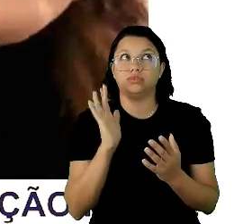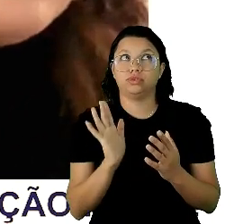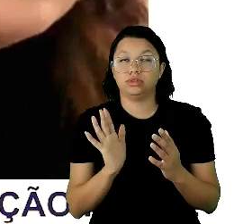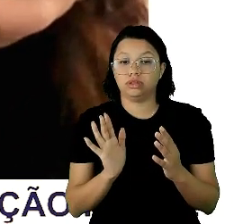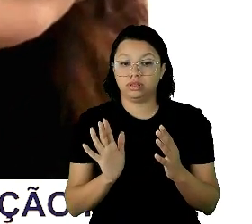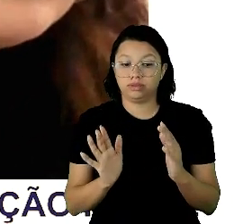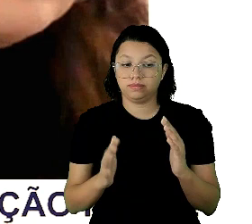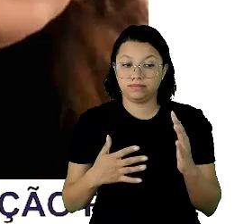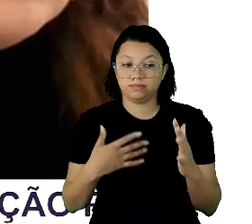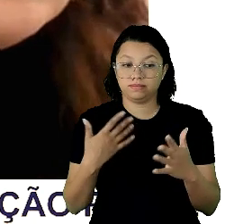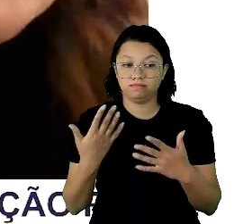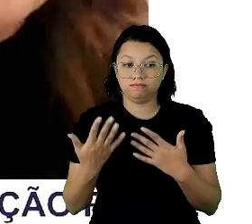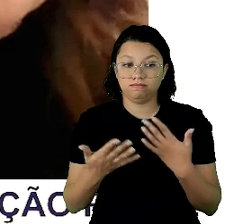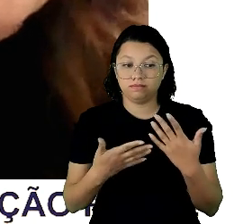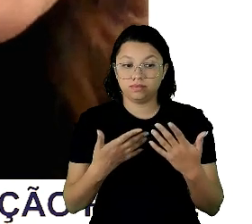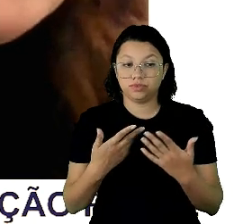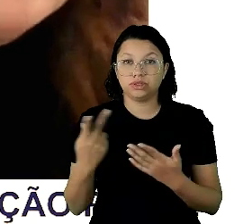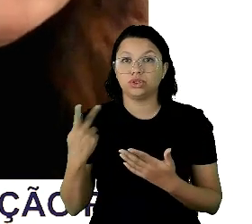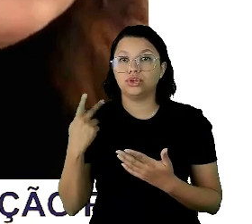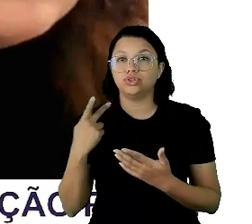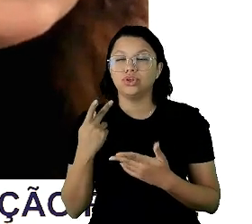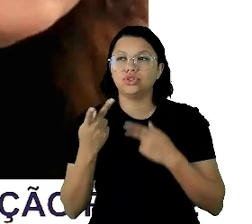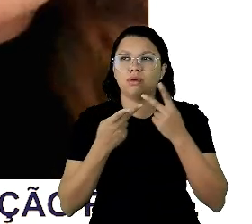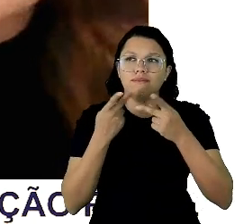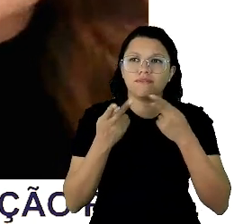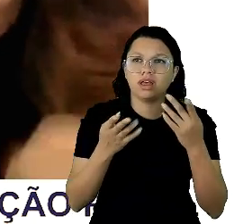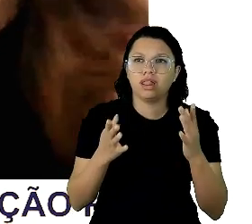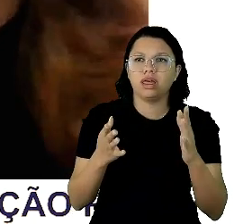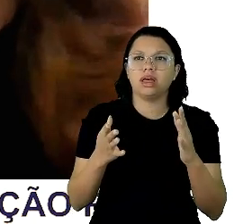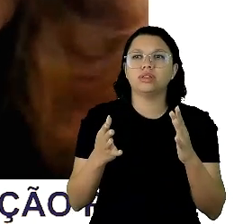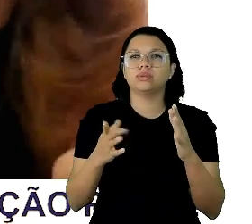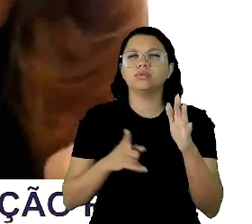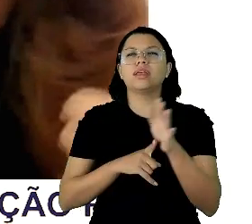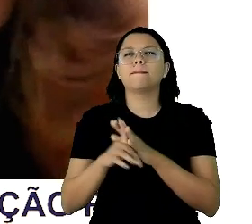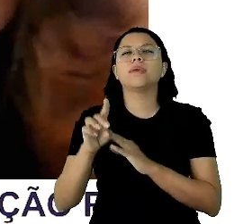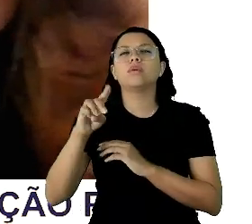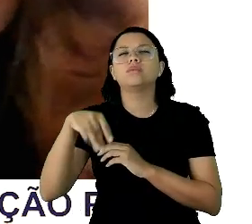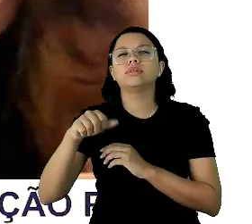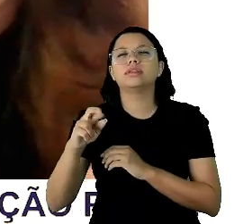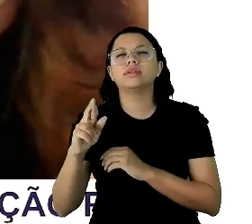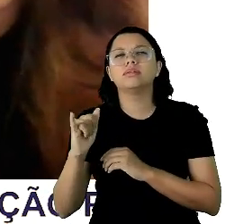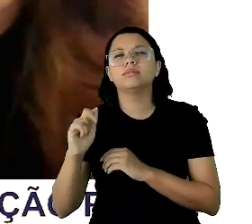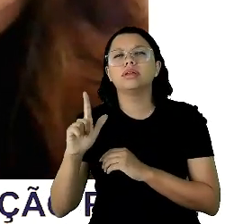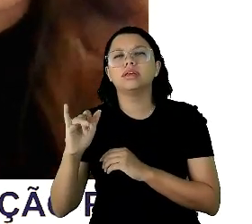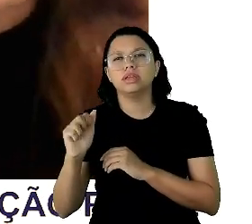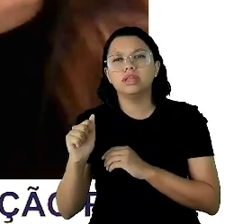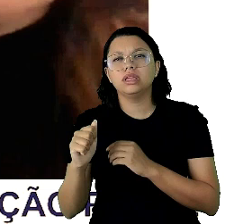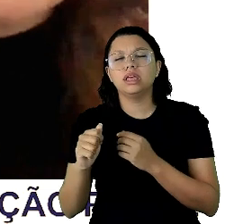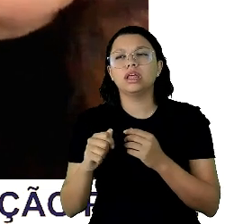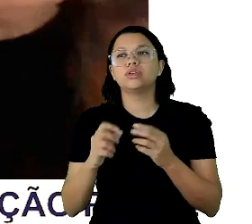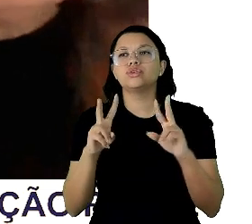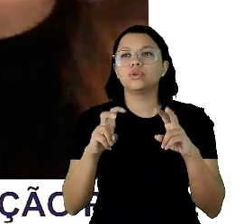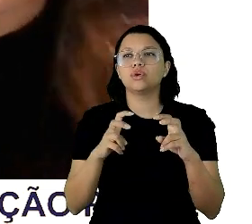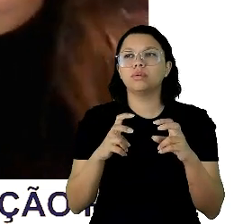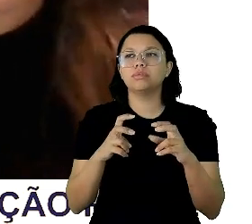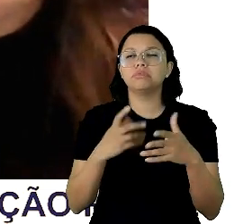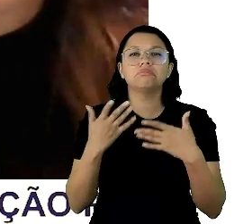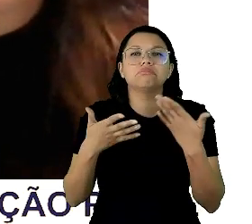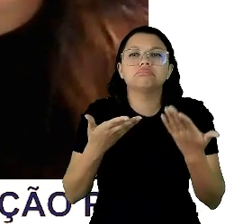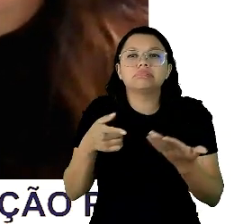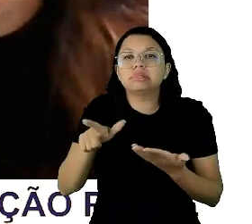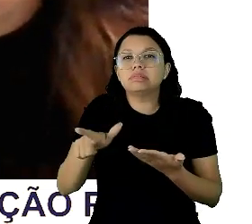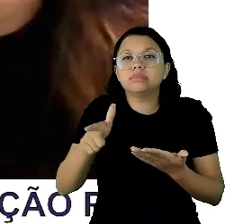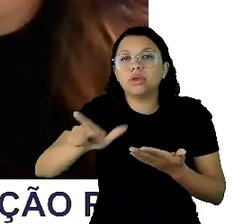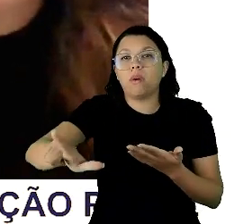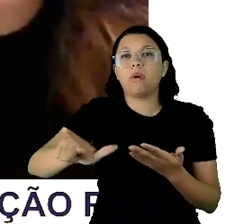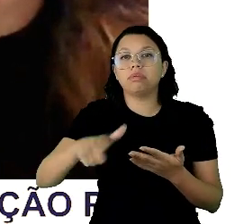a gente estava falando, né, na pergunta da Marília, né, da questão de quando não tem outra prova. Não sei